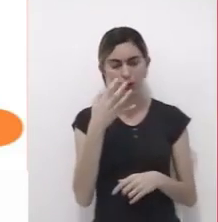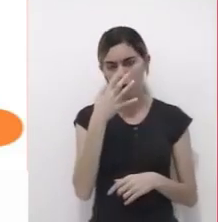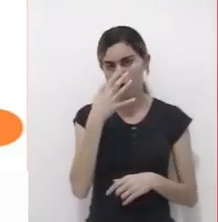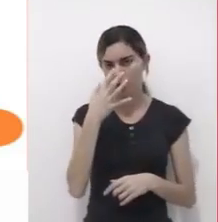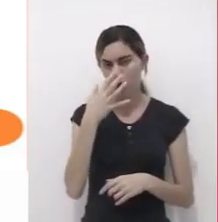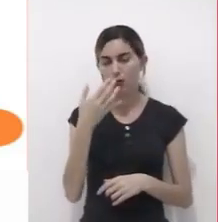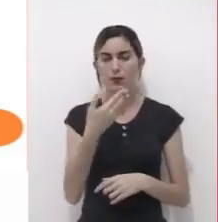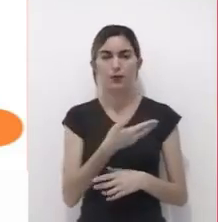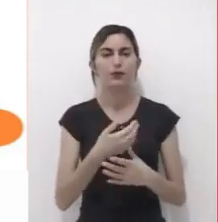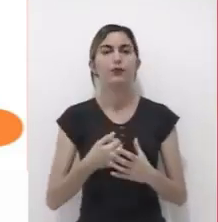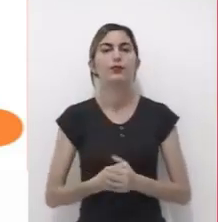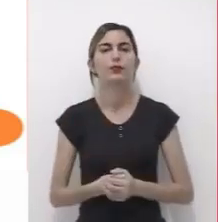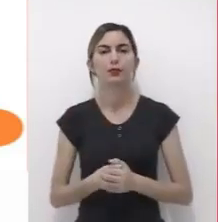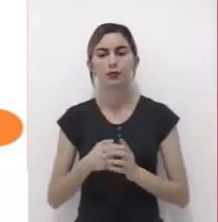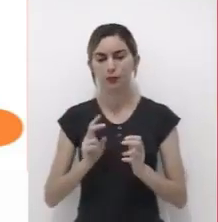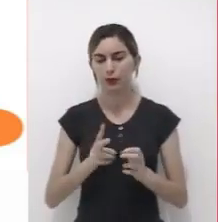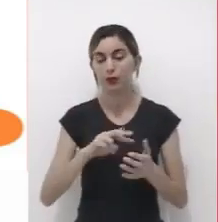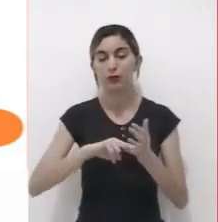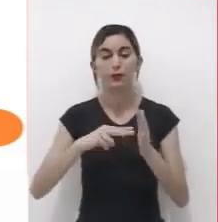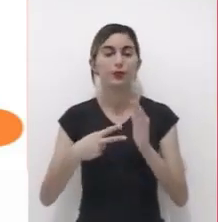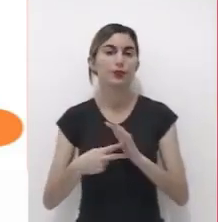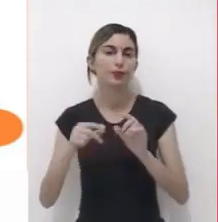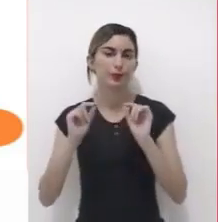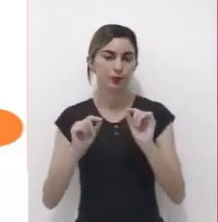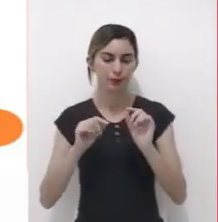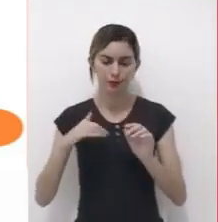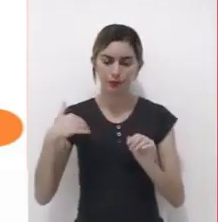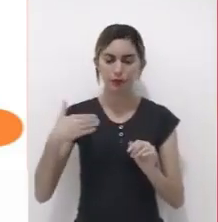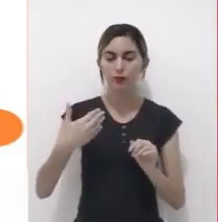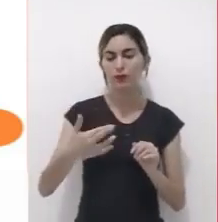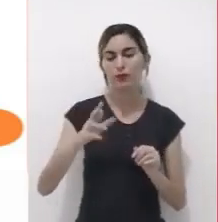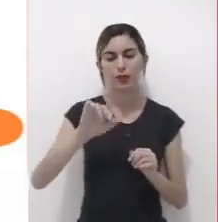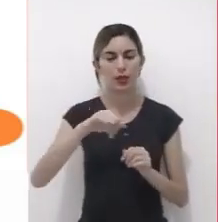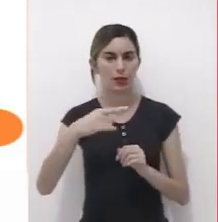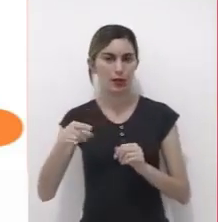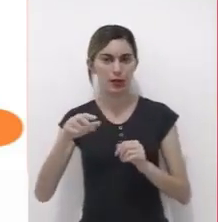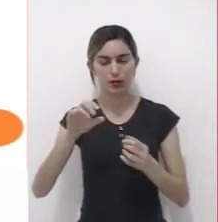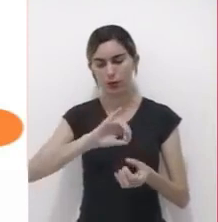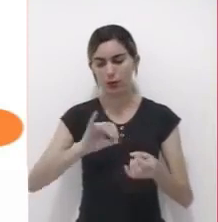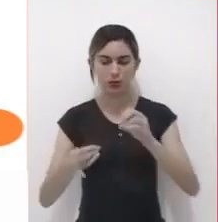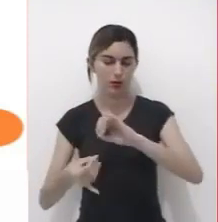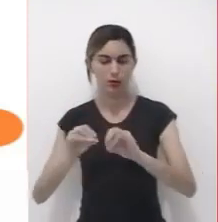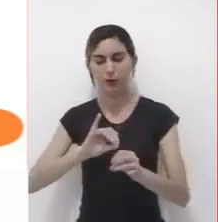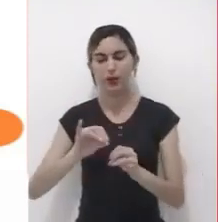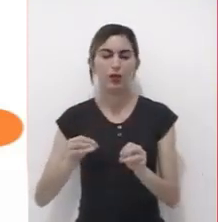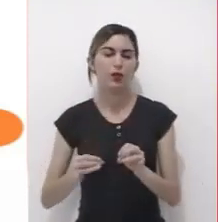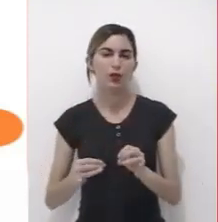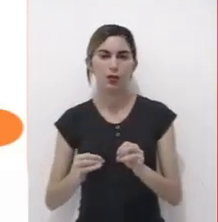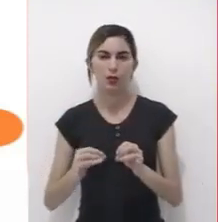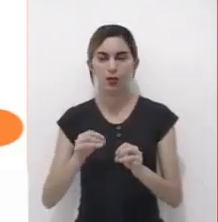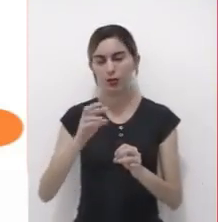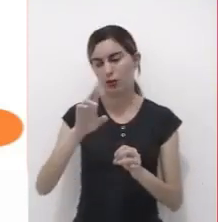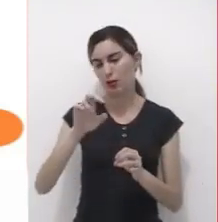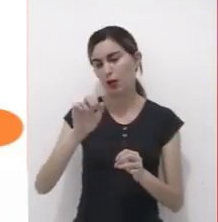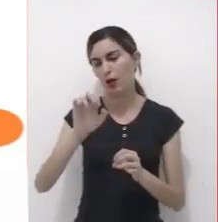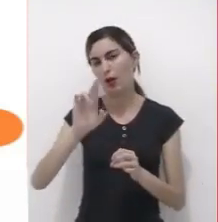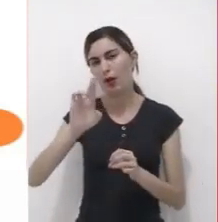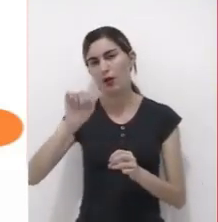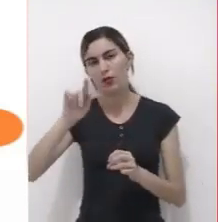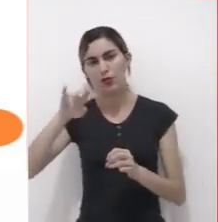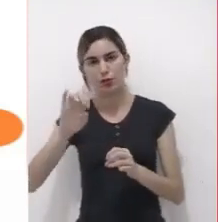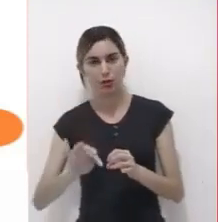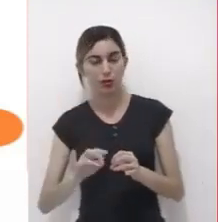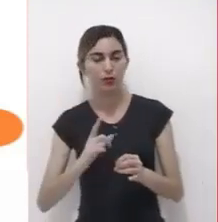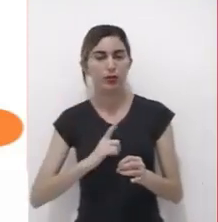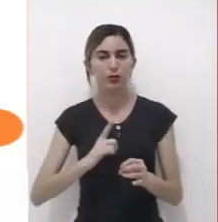que você pode observar, né, significa que no decorrer da reação química a concentração do reagente